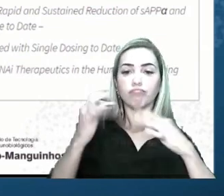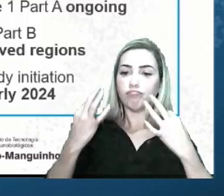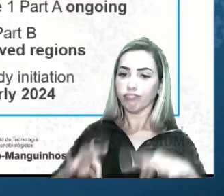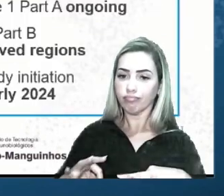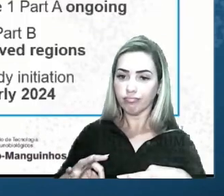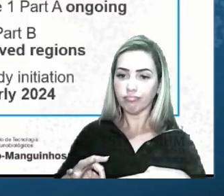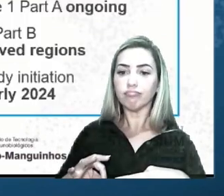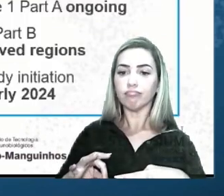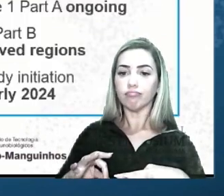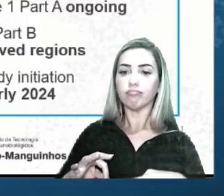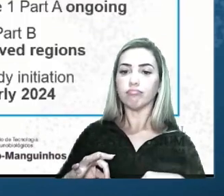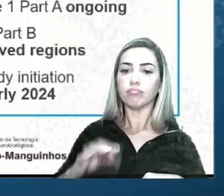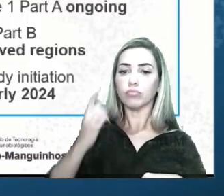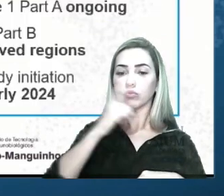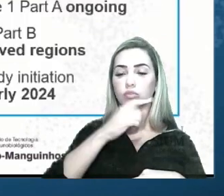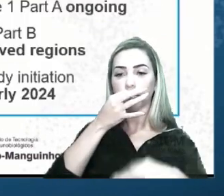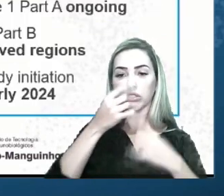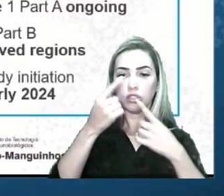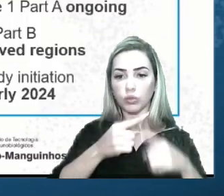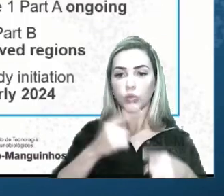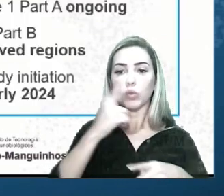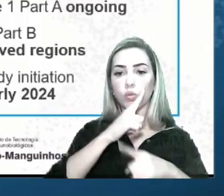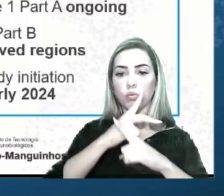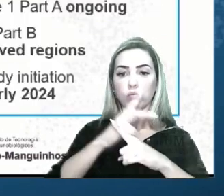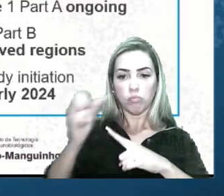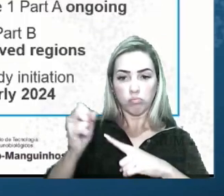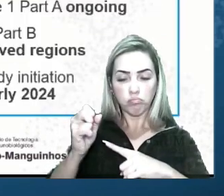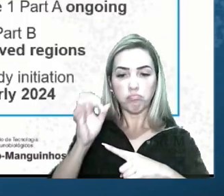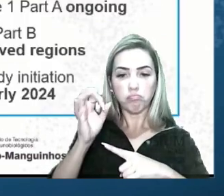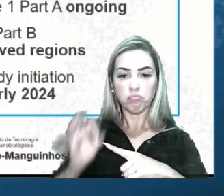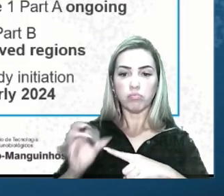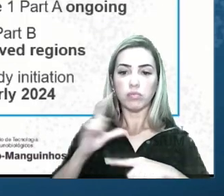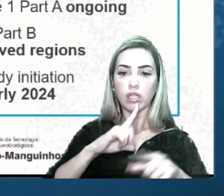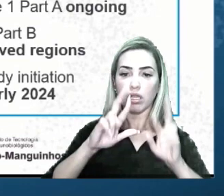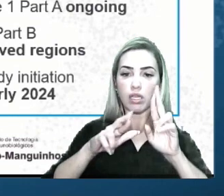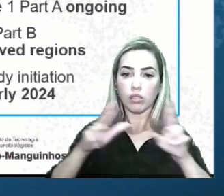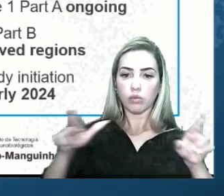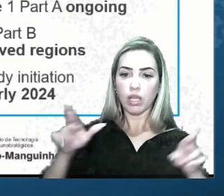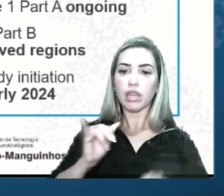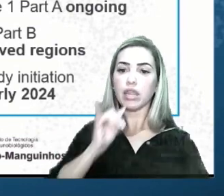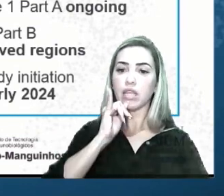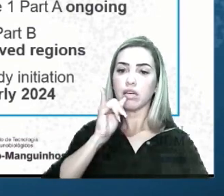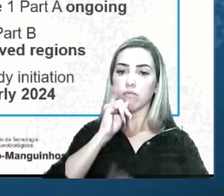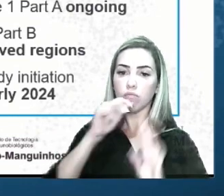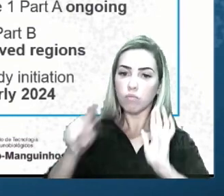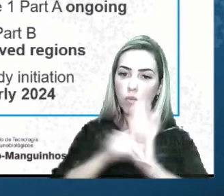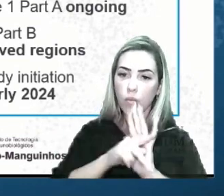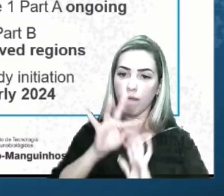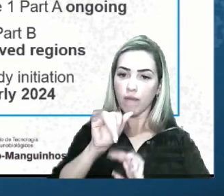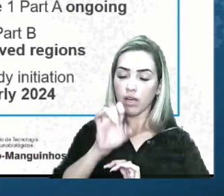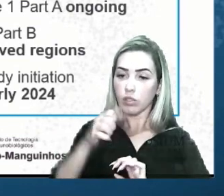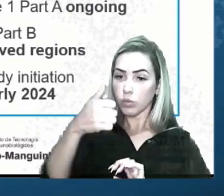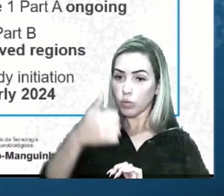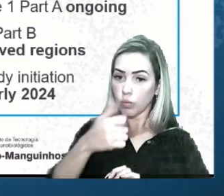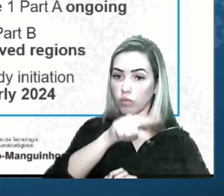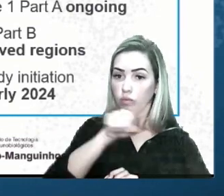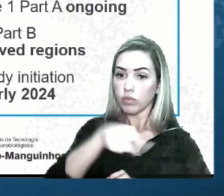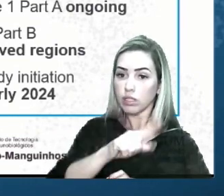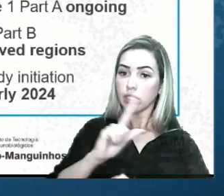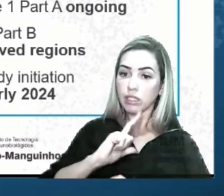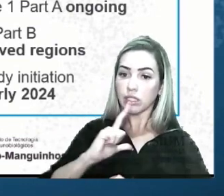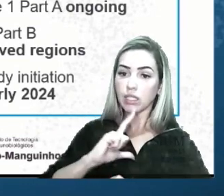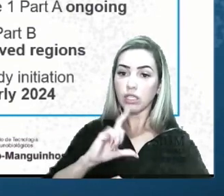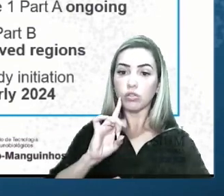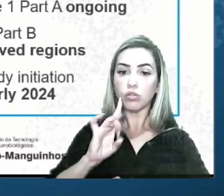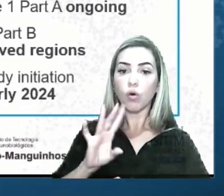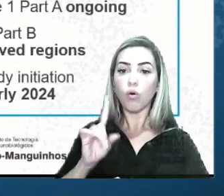O PLC crítico foi atingido, aqui nós temos os resultados do teste clínico da fase 1, e você tem, após apenas de